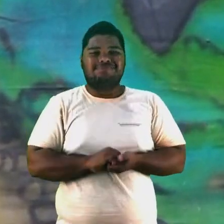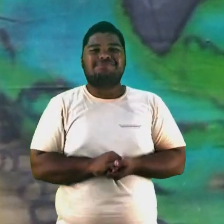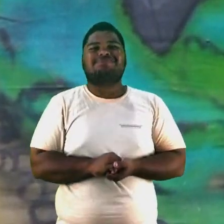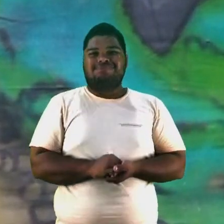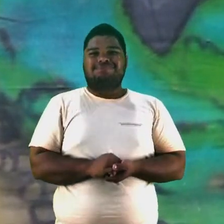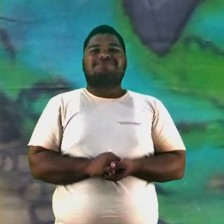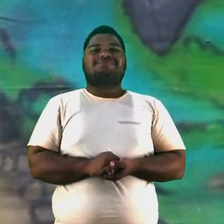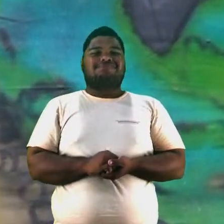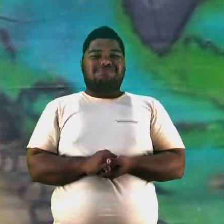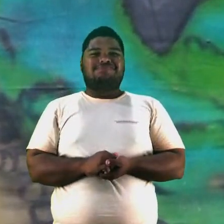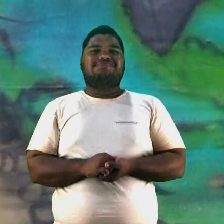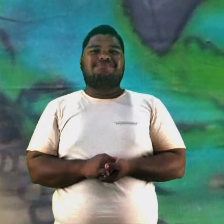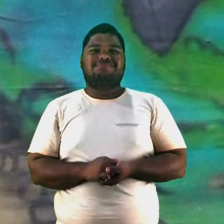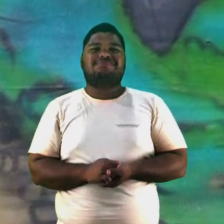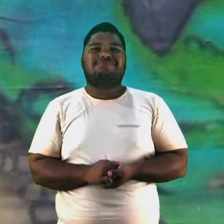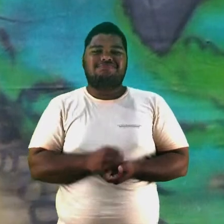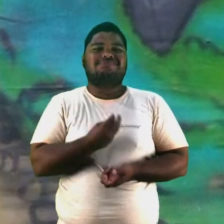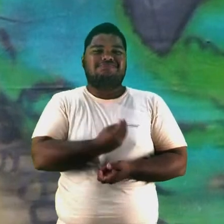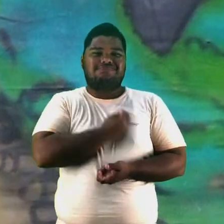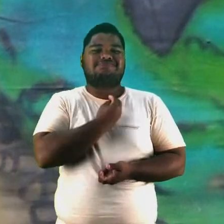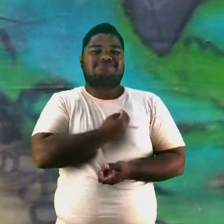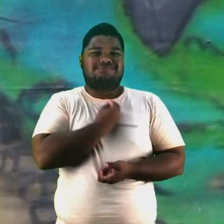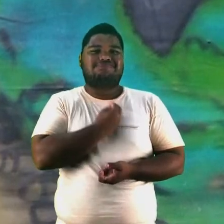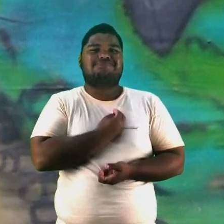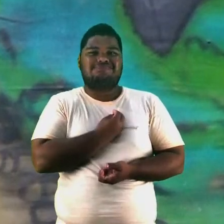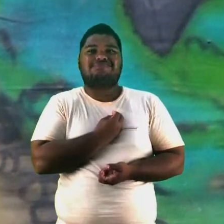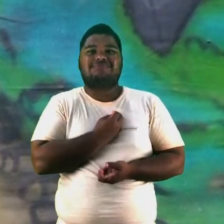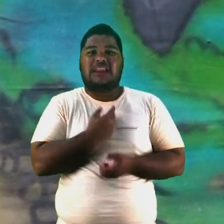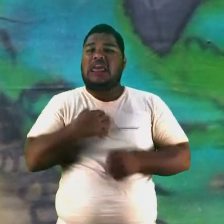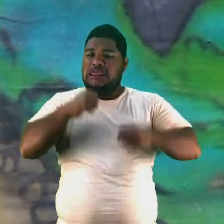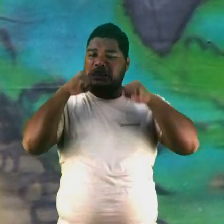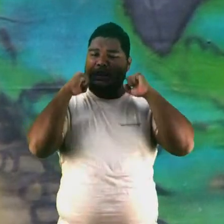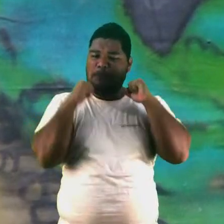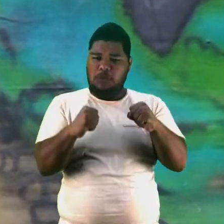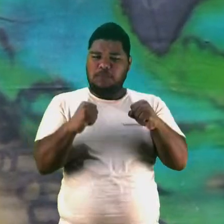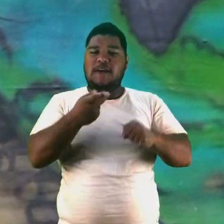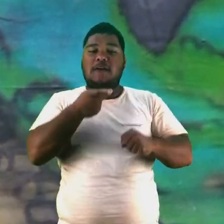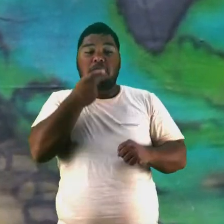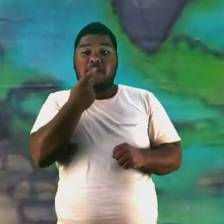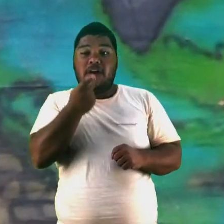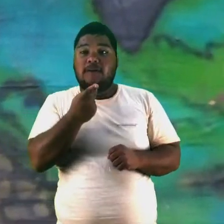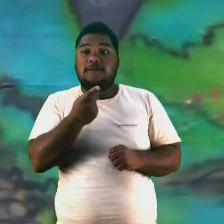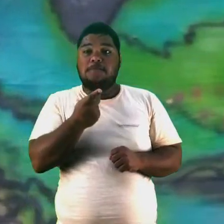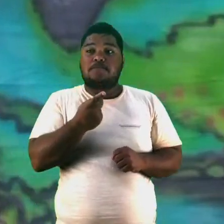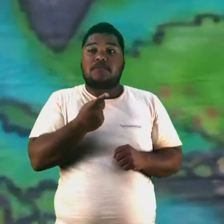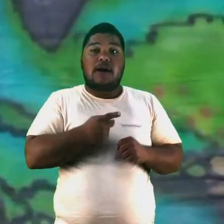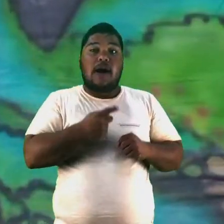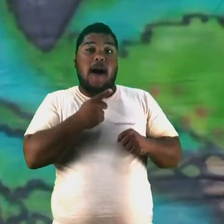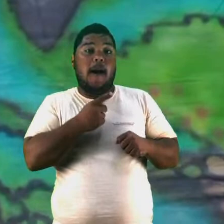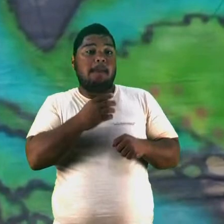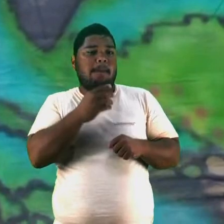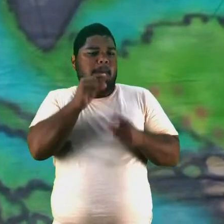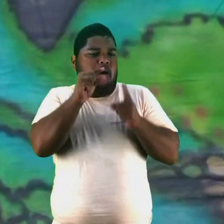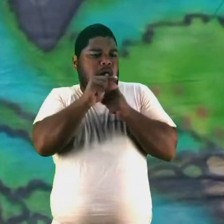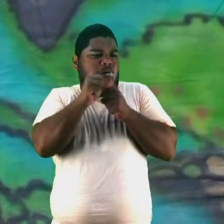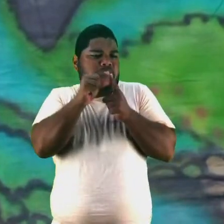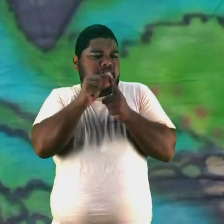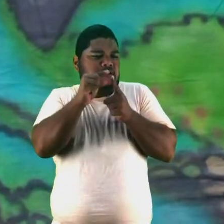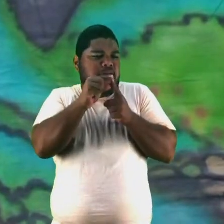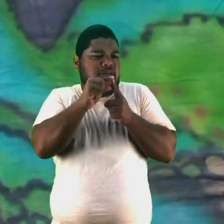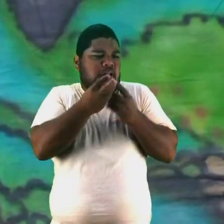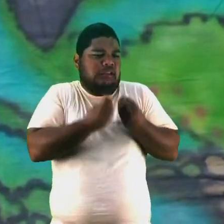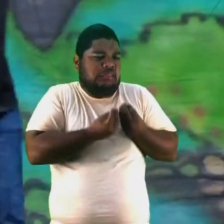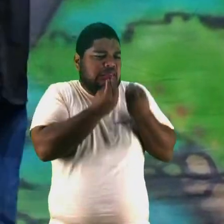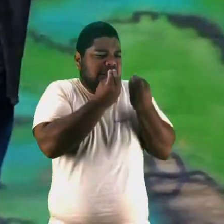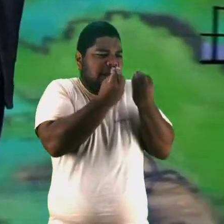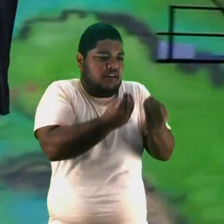vivente. É desse poder que eu estou falando. A palavra de Deus, ela dá vida.